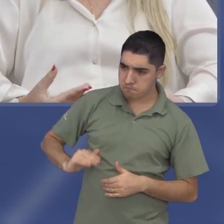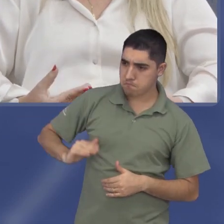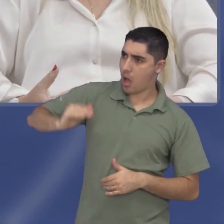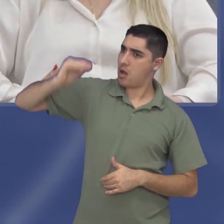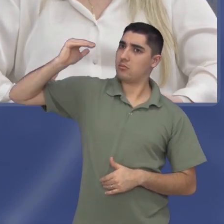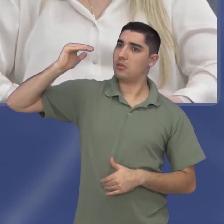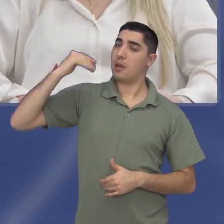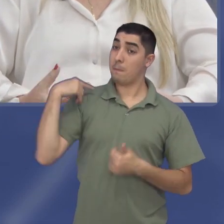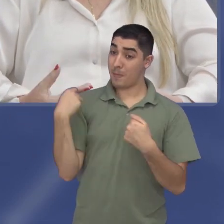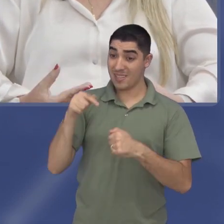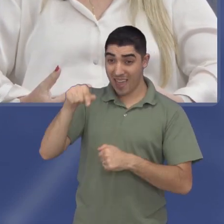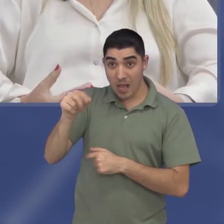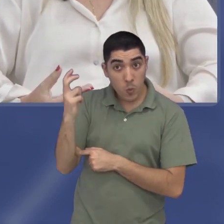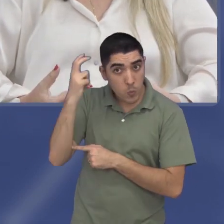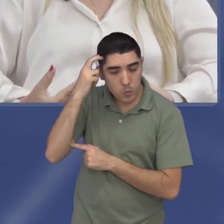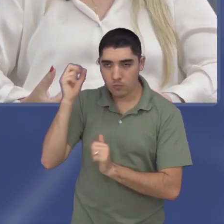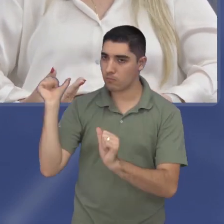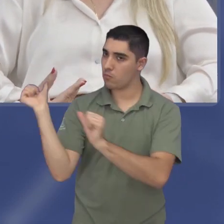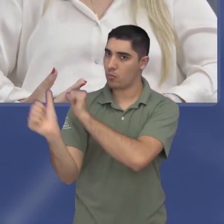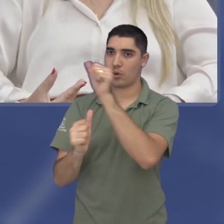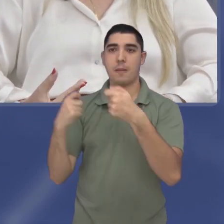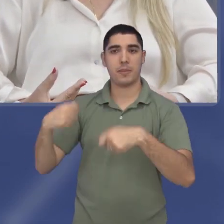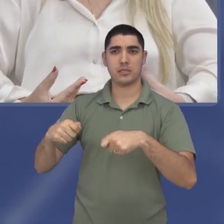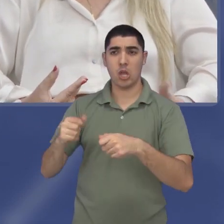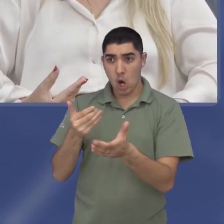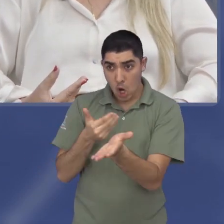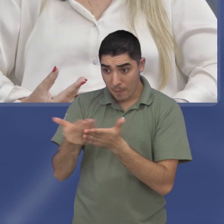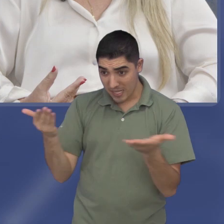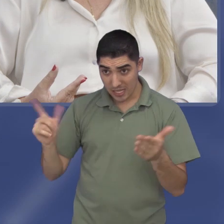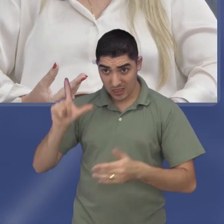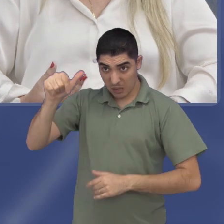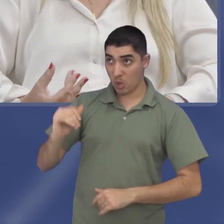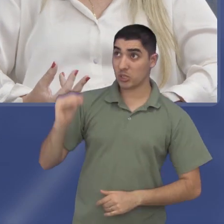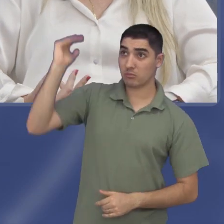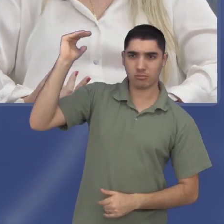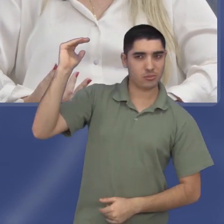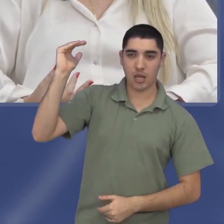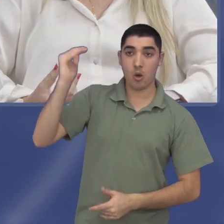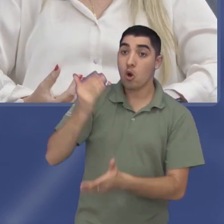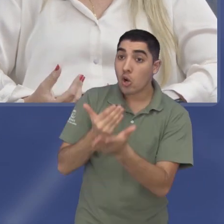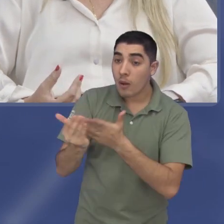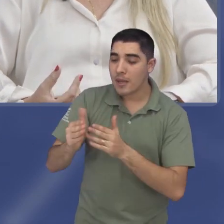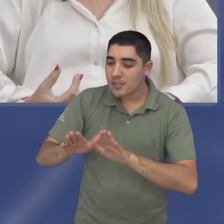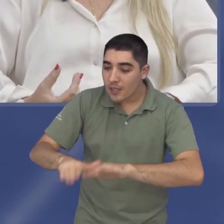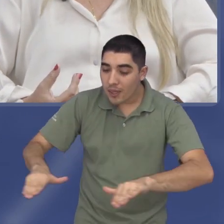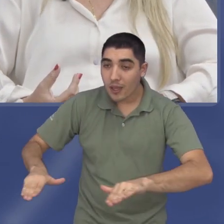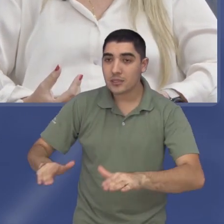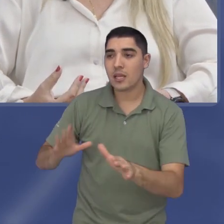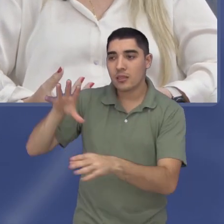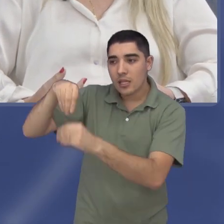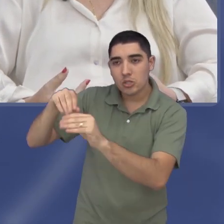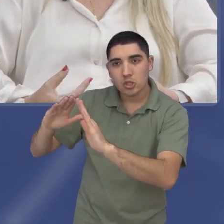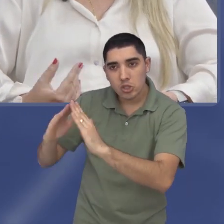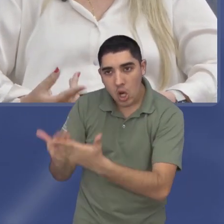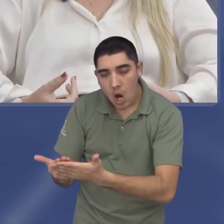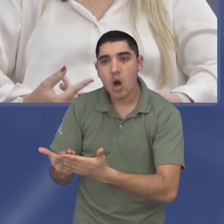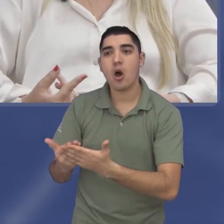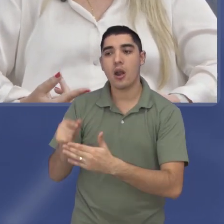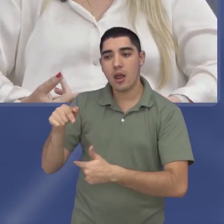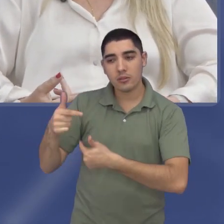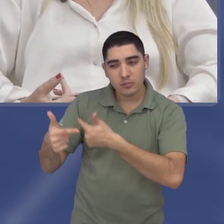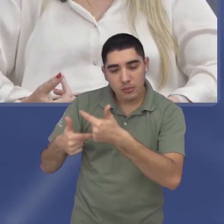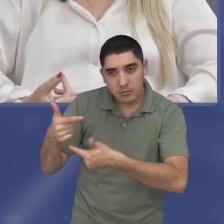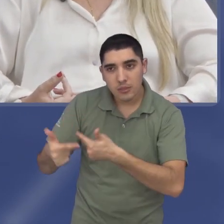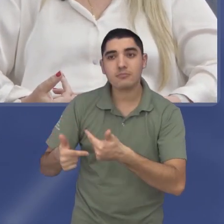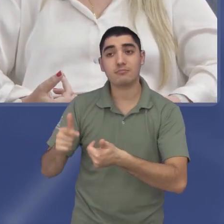para mudar uma cultura, a gente não começa agora na vida adulta, a gente começa lá embaixo. É na escola, é na rotina do trabalho, como isso vai